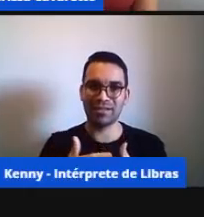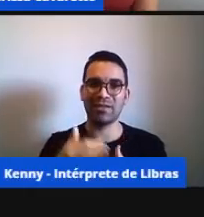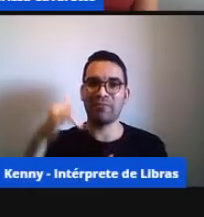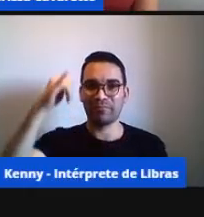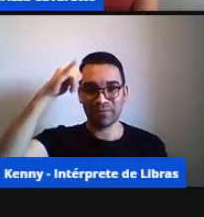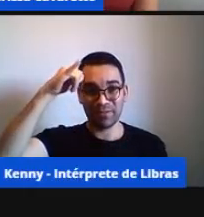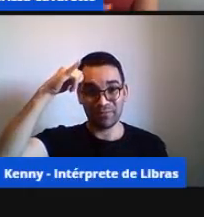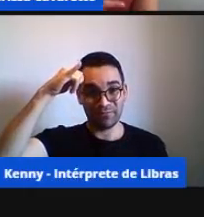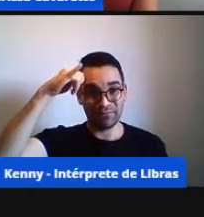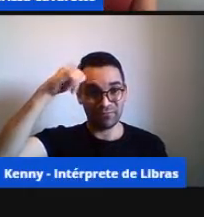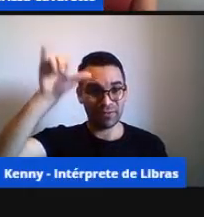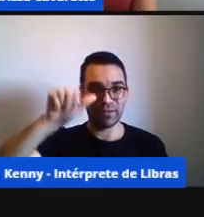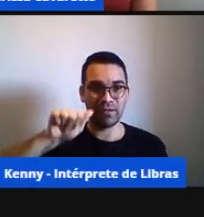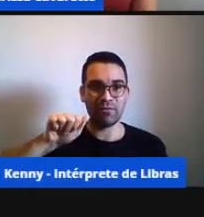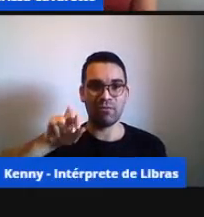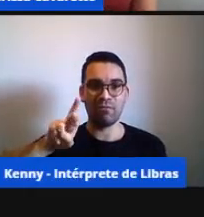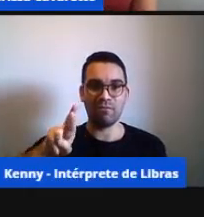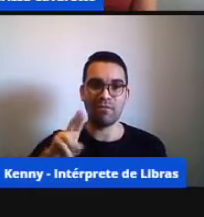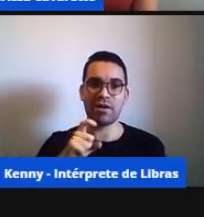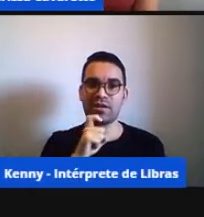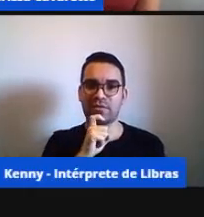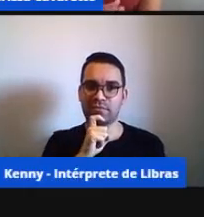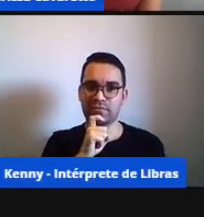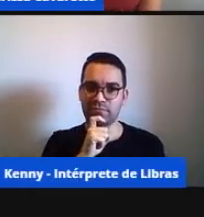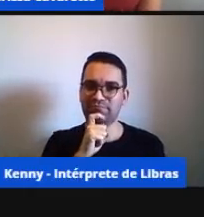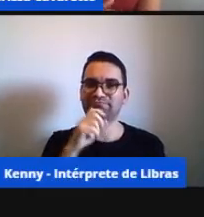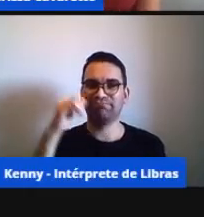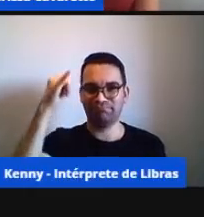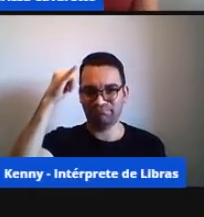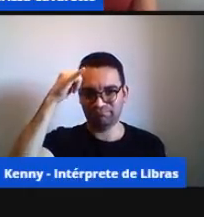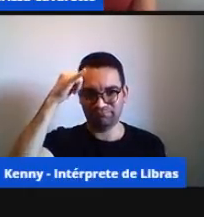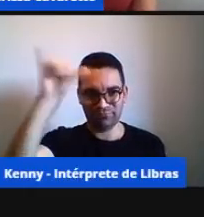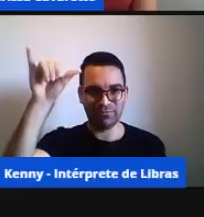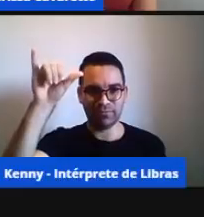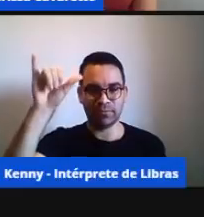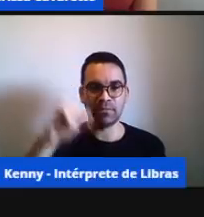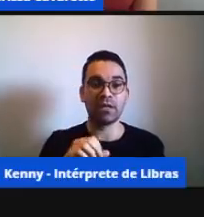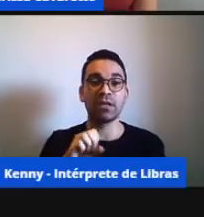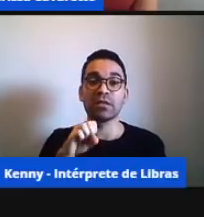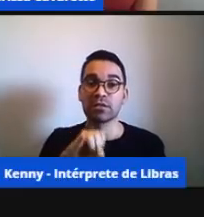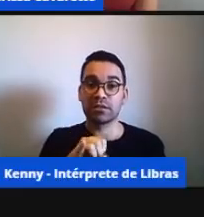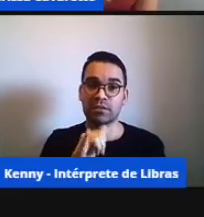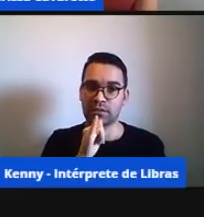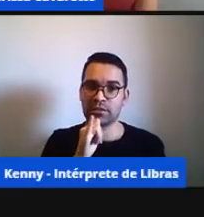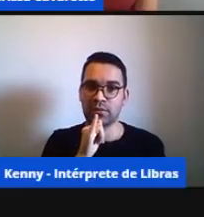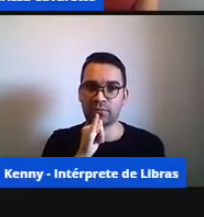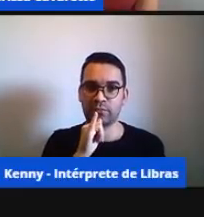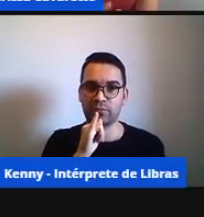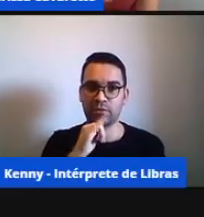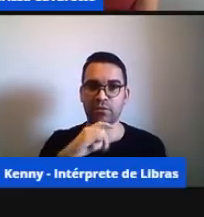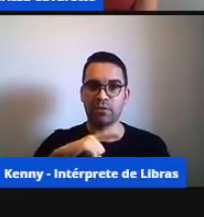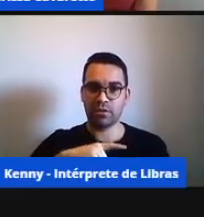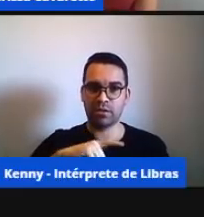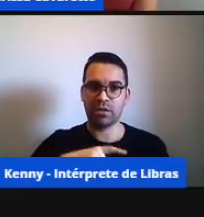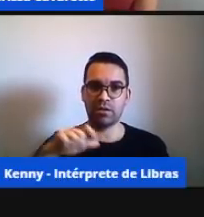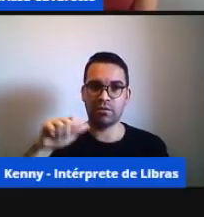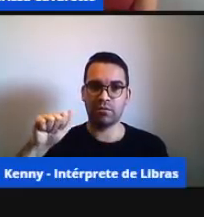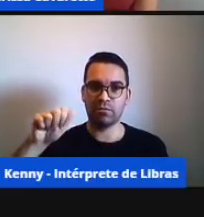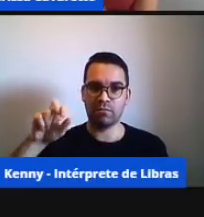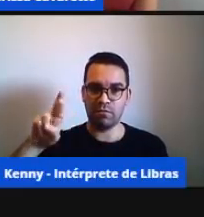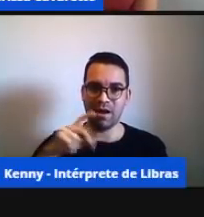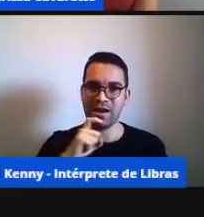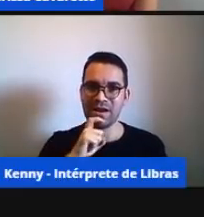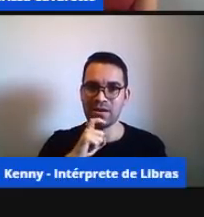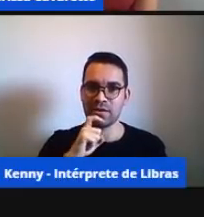uso de ar-condicionado. Se o ambiente estiver com ar-condicionado ligado, mas com portas e janelas abertas, esse risco diminui. Mas o